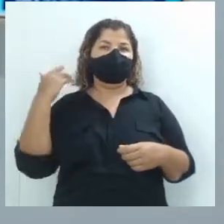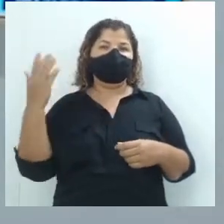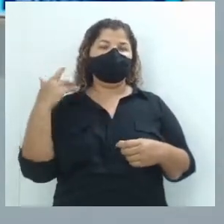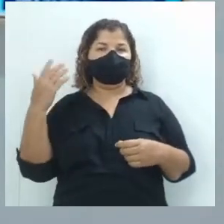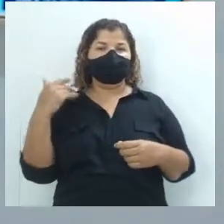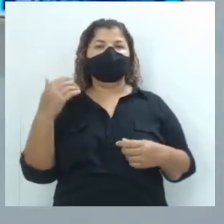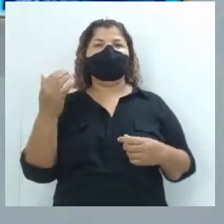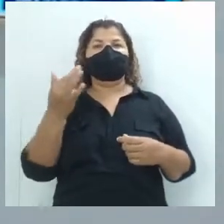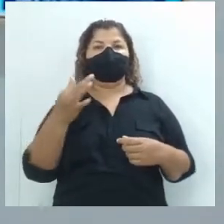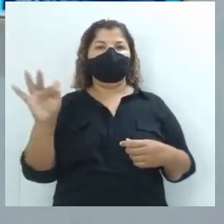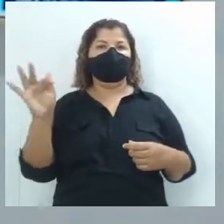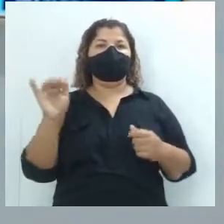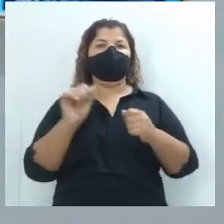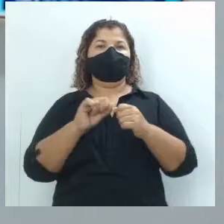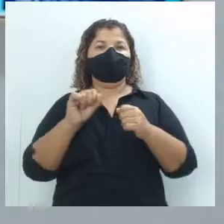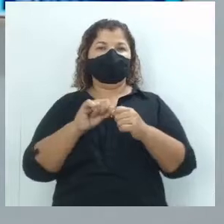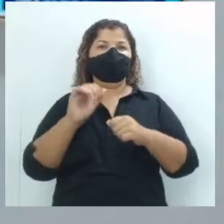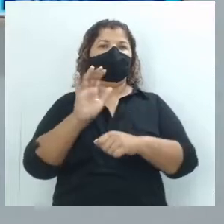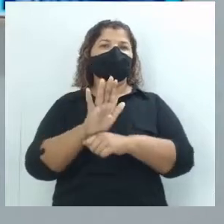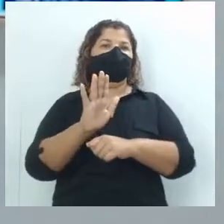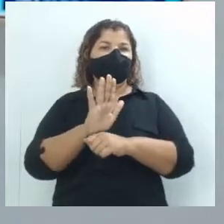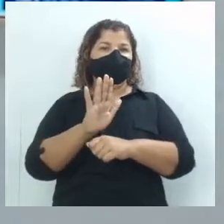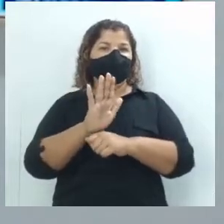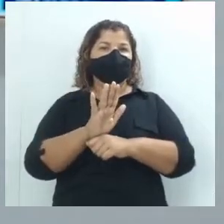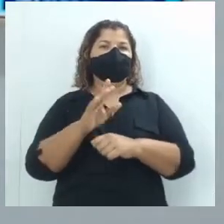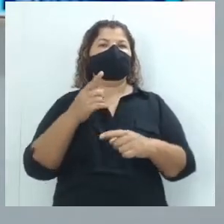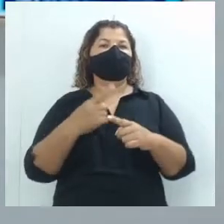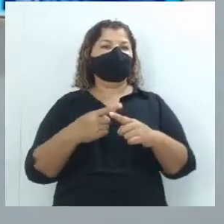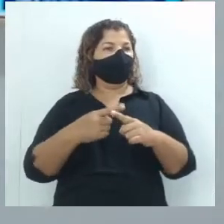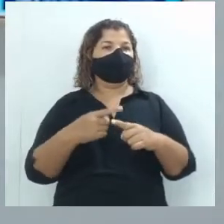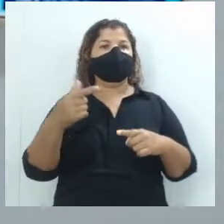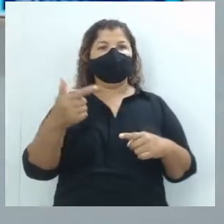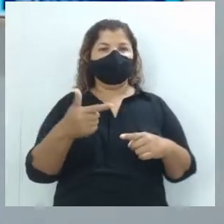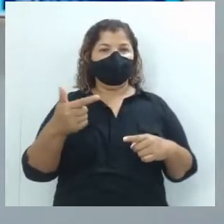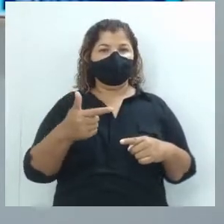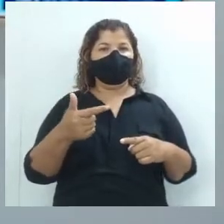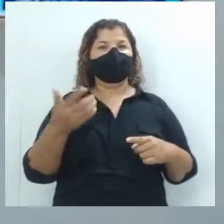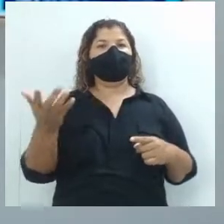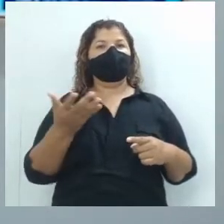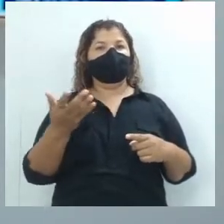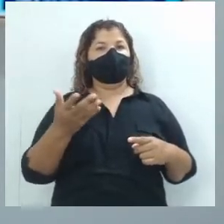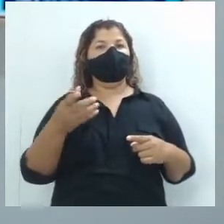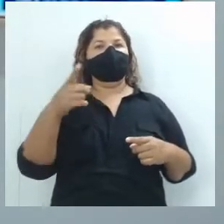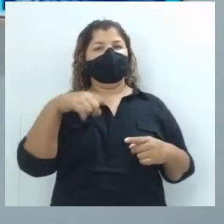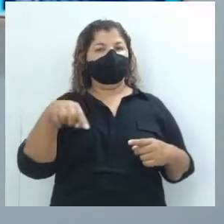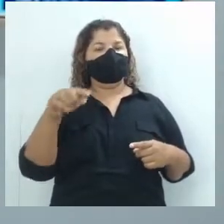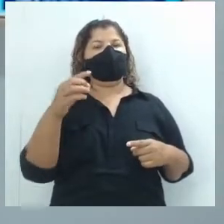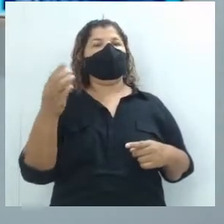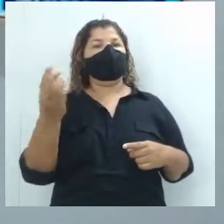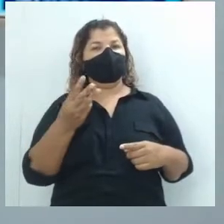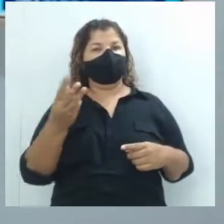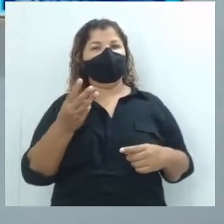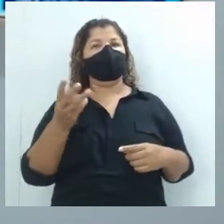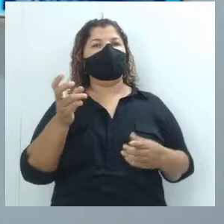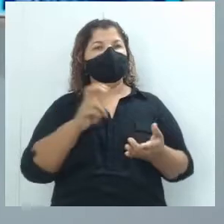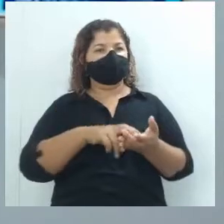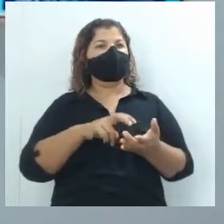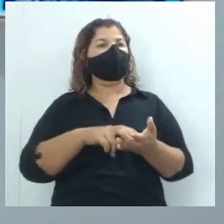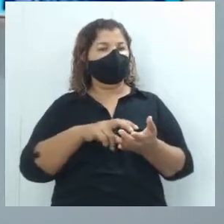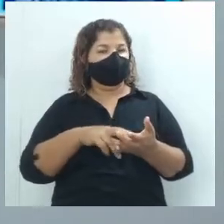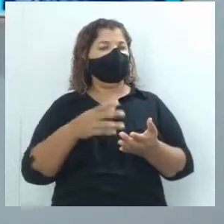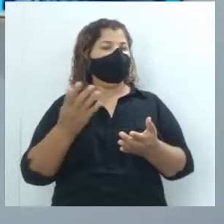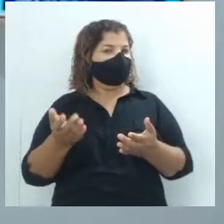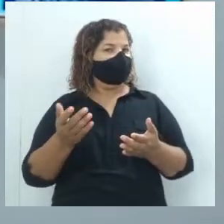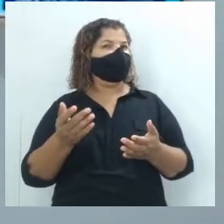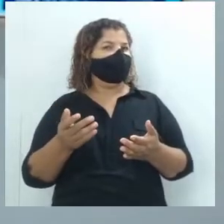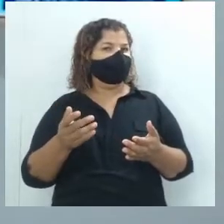fizeram em fevereiro, vocês fazem à tarde, porque vocês eram seriado 2. Agora vocês que vão ser seriado 3, a prova é pela manhã, tá? E um detalhe,